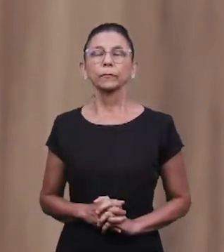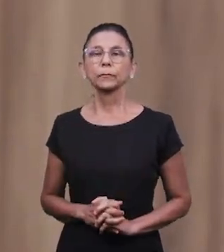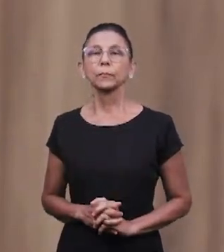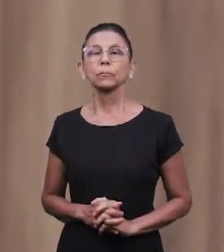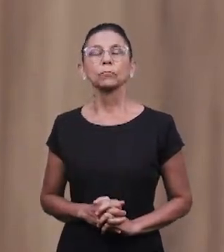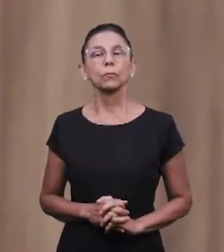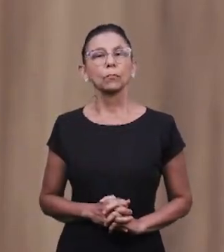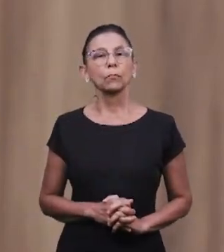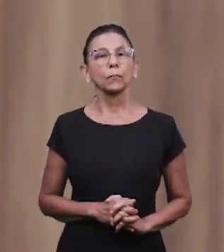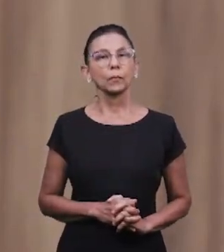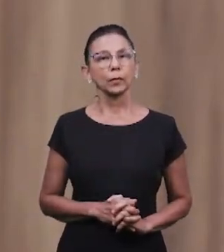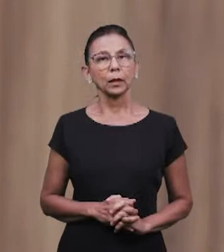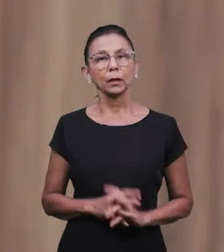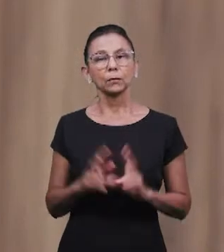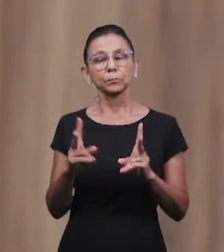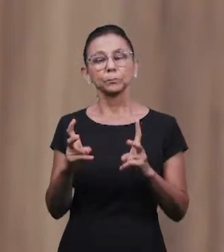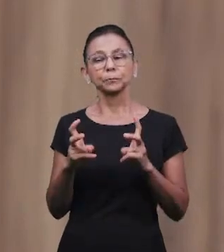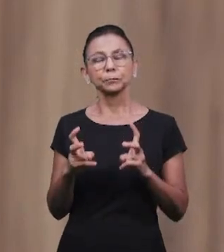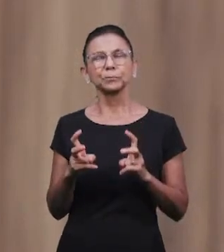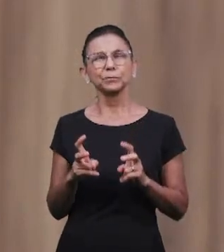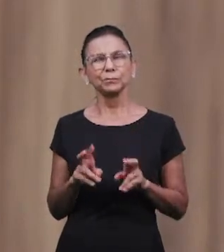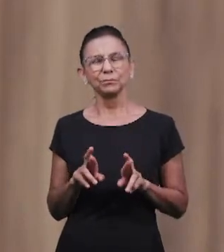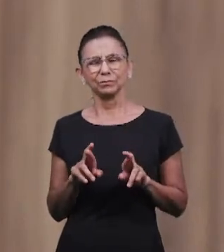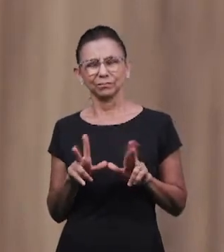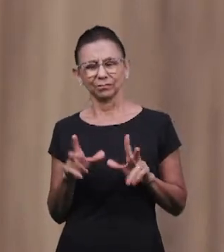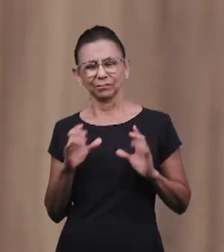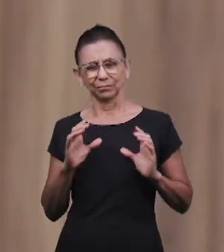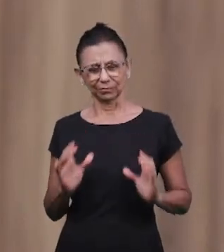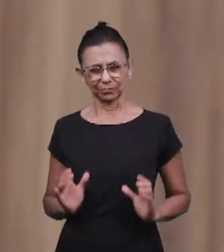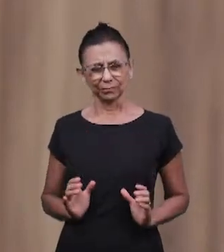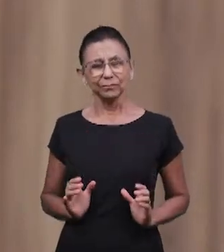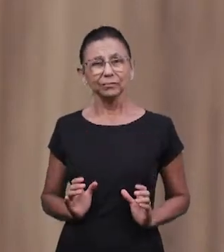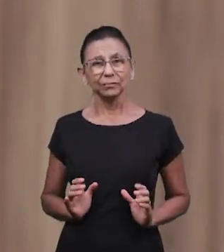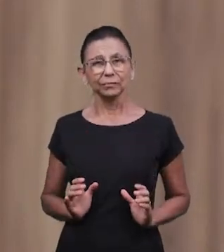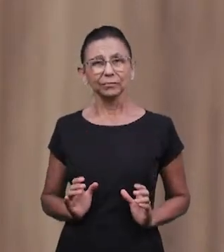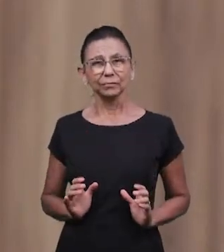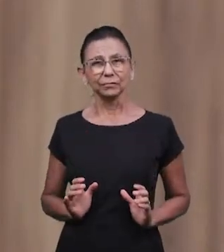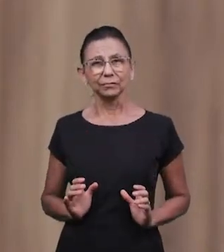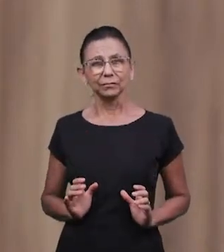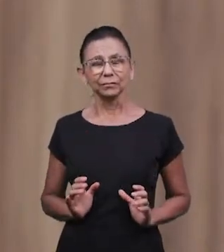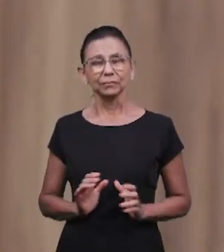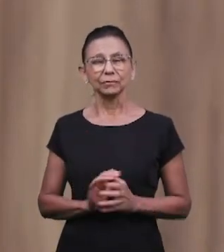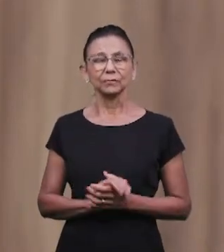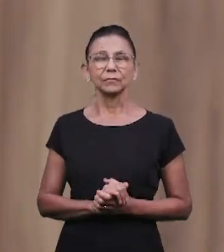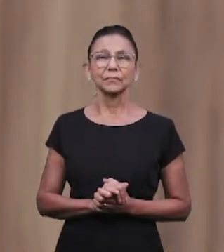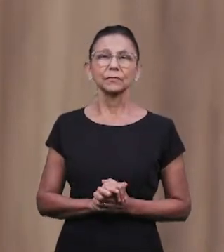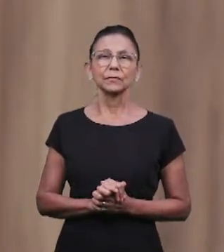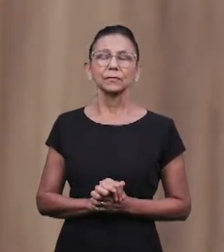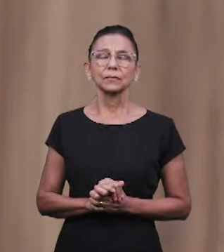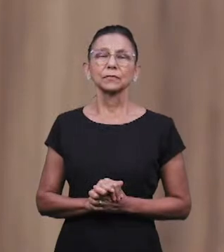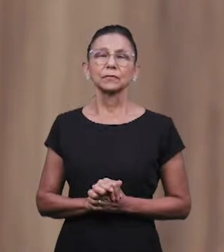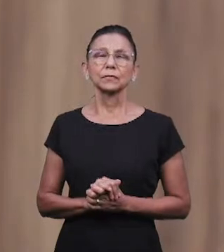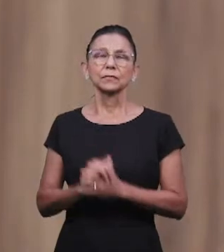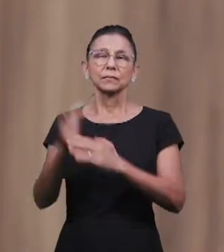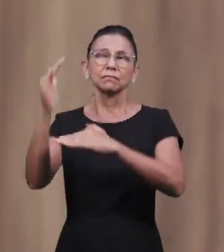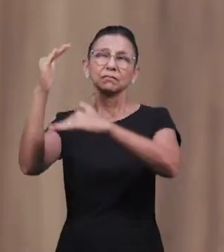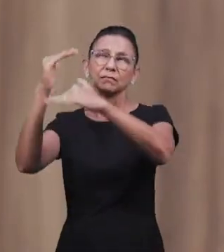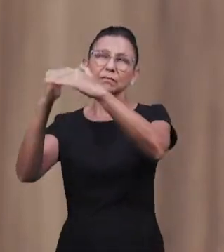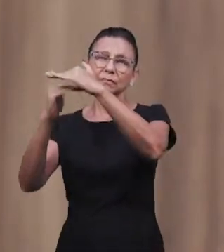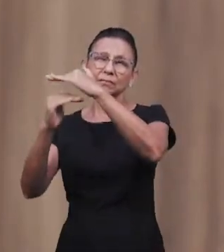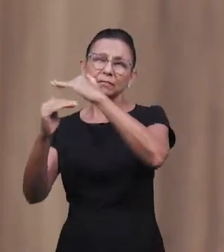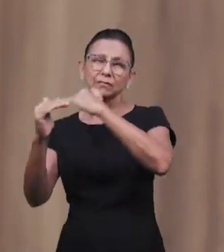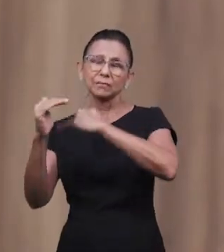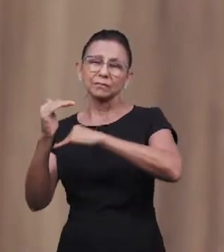primeira coisa que nos chama a atenção num desenvolvimento atípico, no caso uma criança com autismo, é o atraso nesse desenvolvimento, que